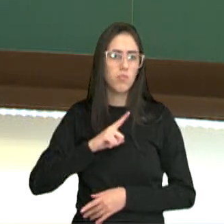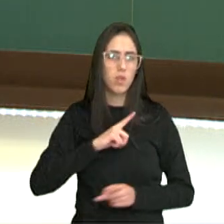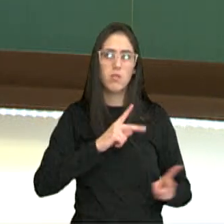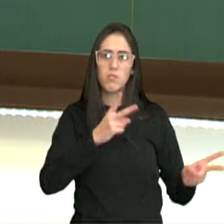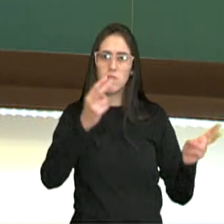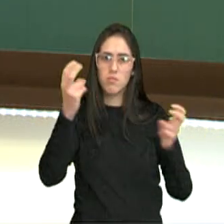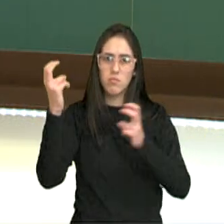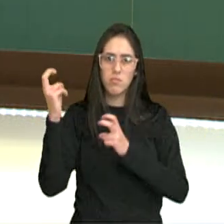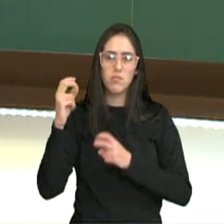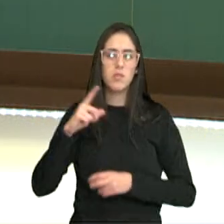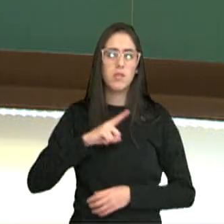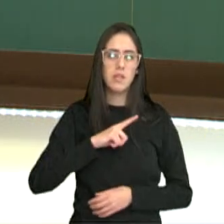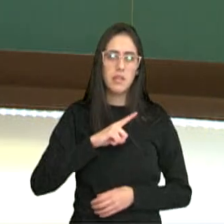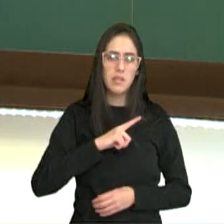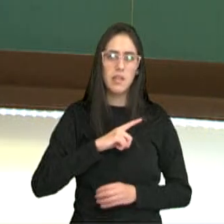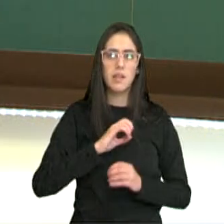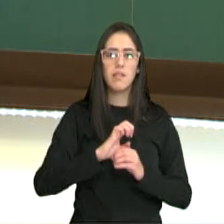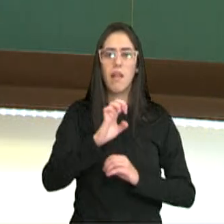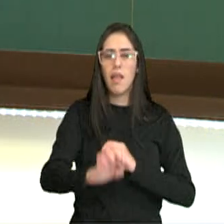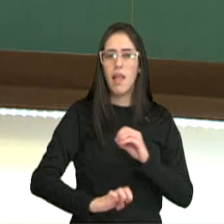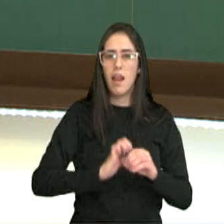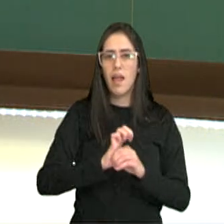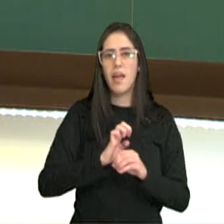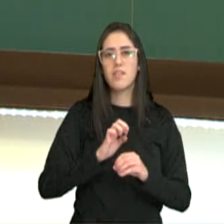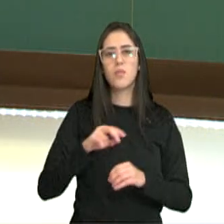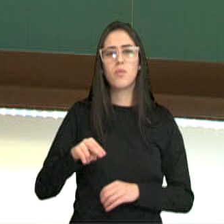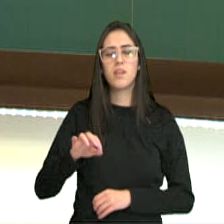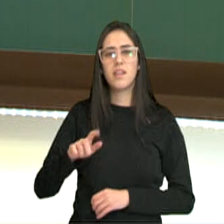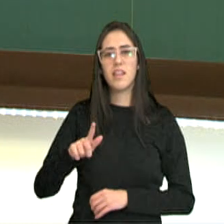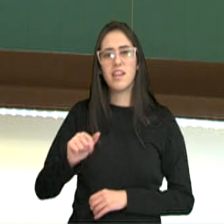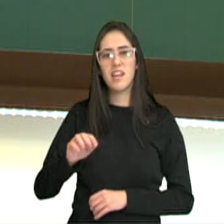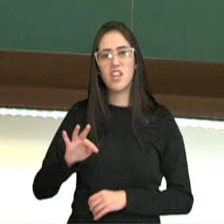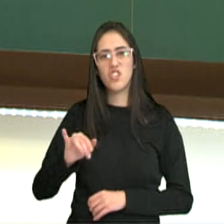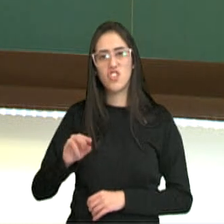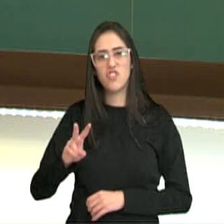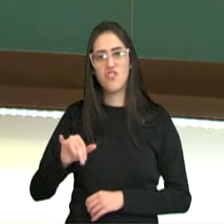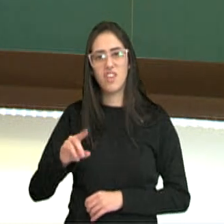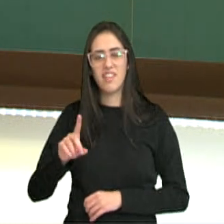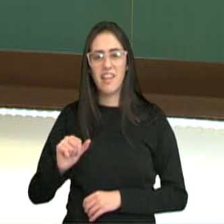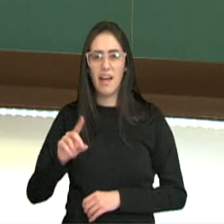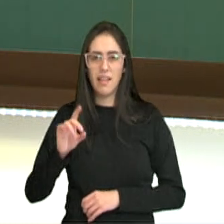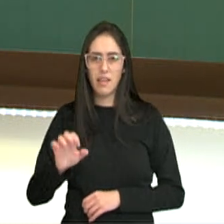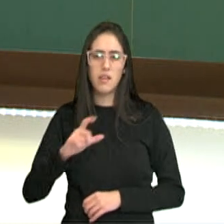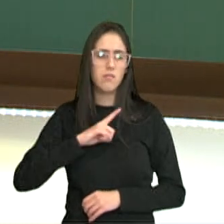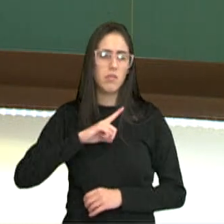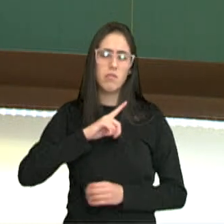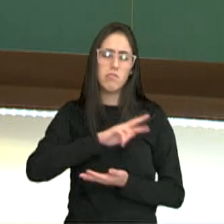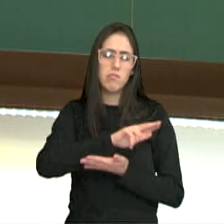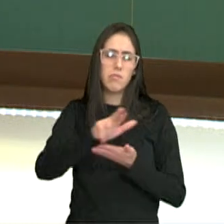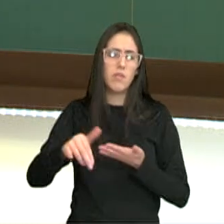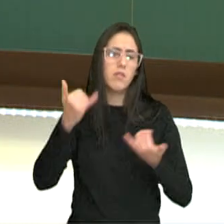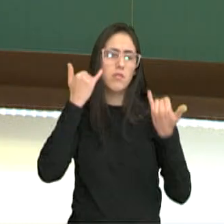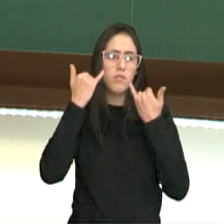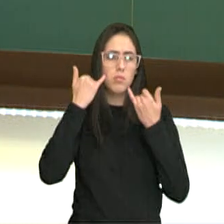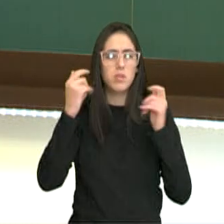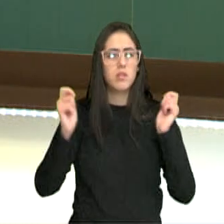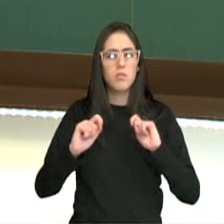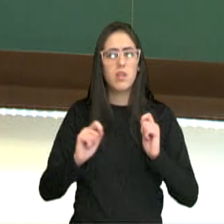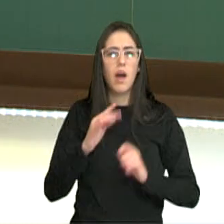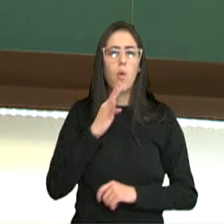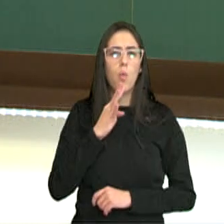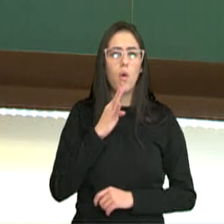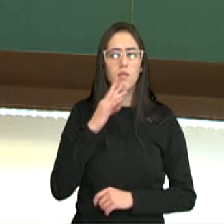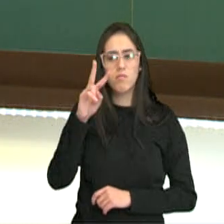né, eletroafinidade, eletronegatividade, densidade, ponto de ebulição, conseguimos tirar várias informações da tabela periódica.